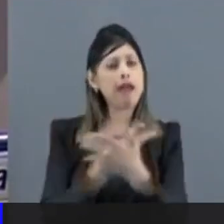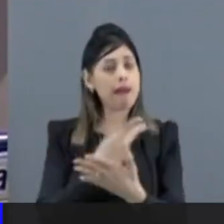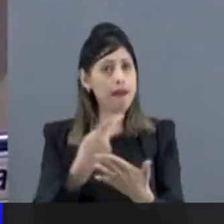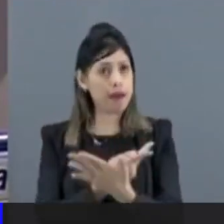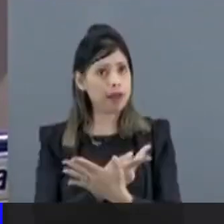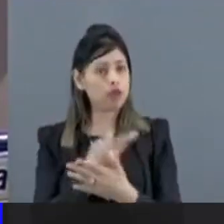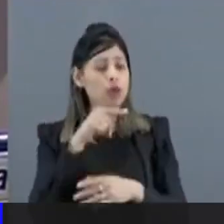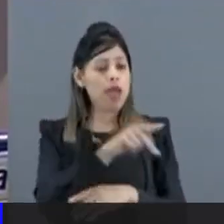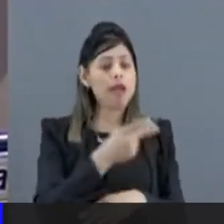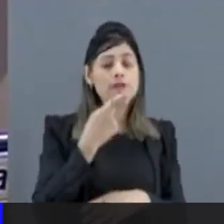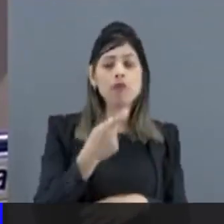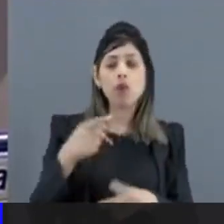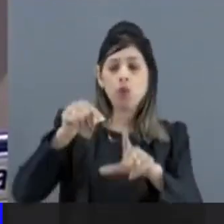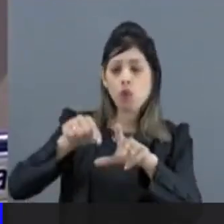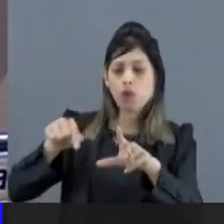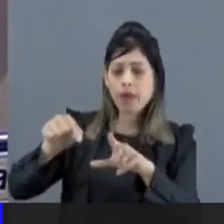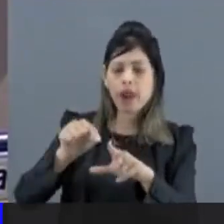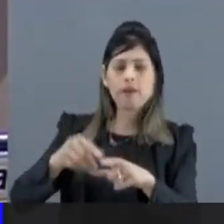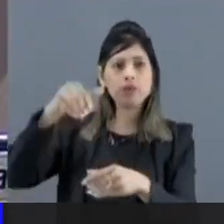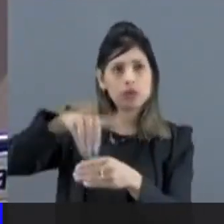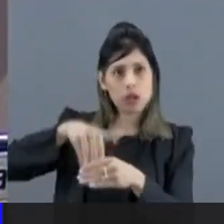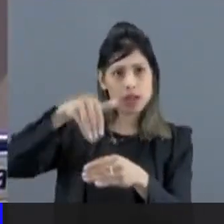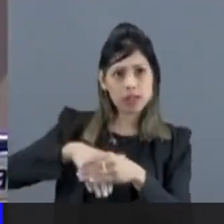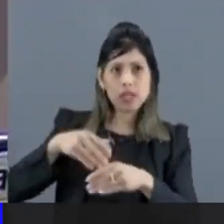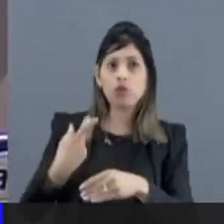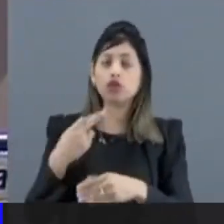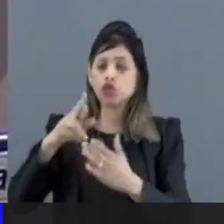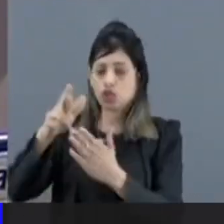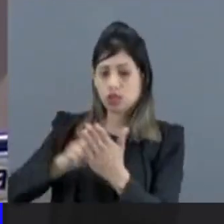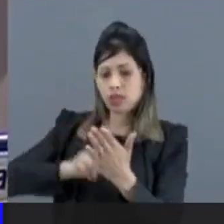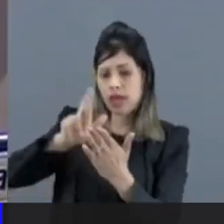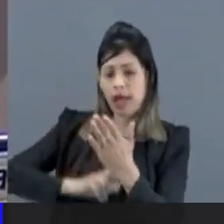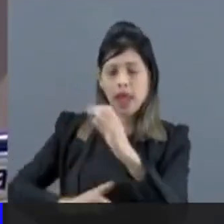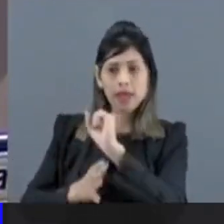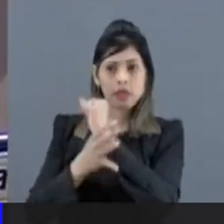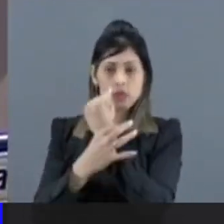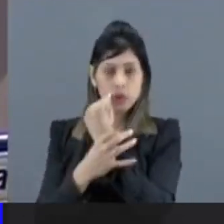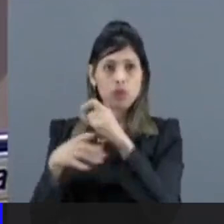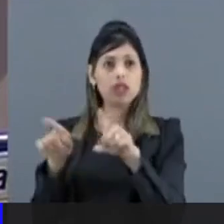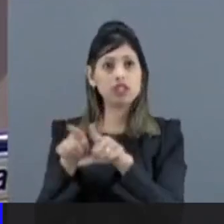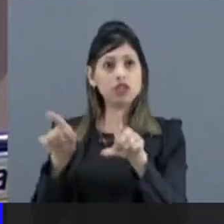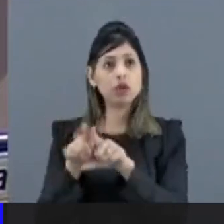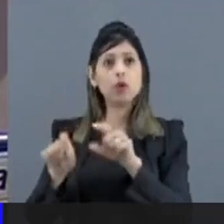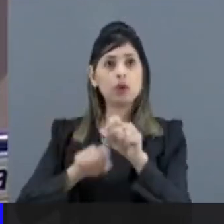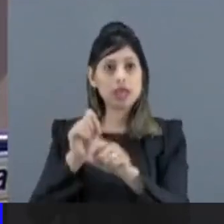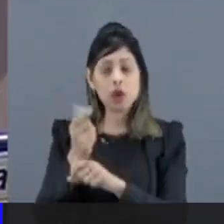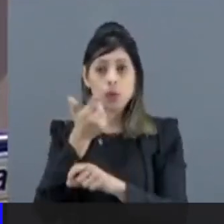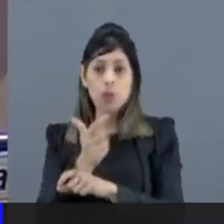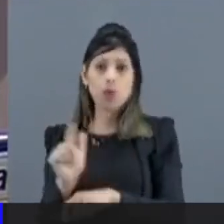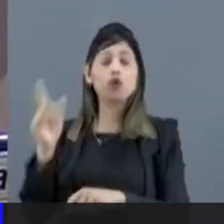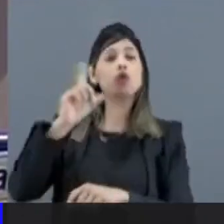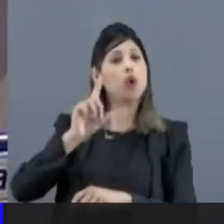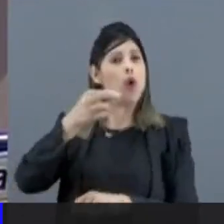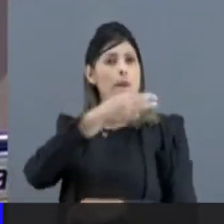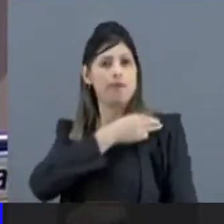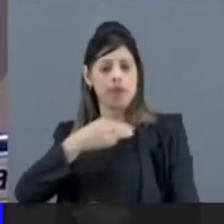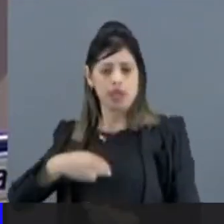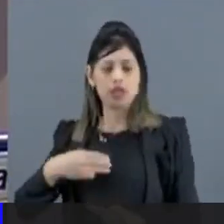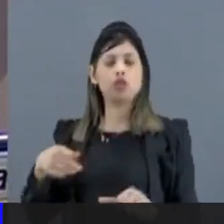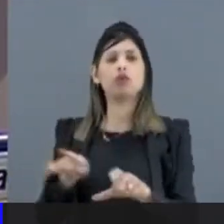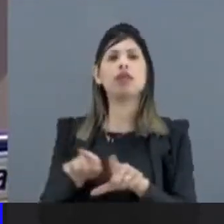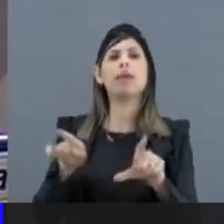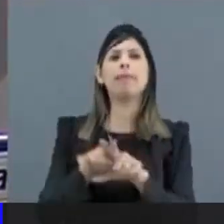as urnas eletrônicas eram seguras em relatório produzido fato que dolosamente obtido pelo então ministro e pelo então Presidente da